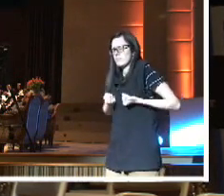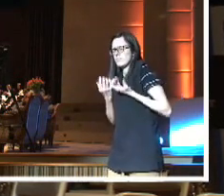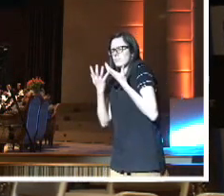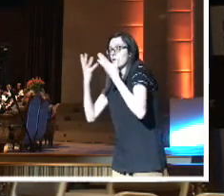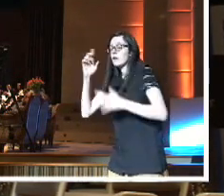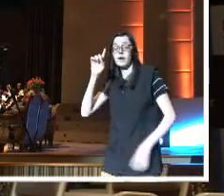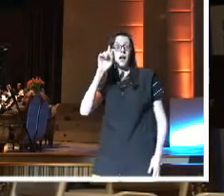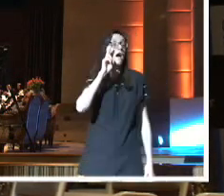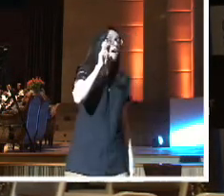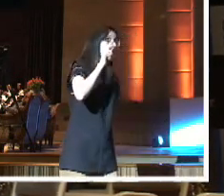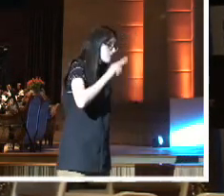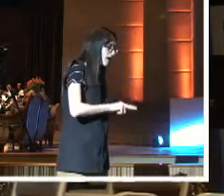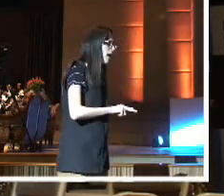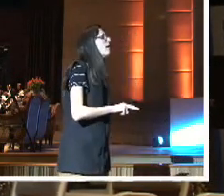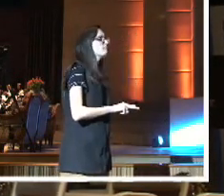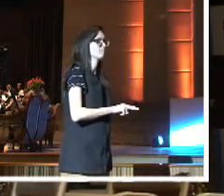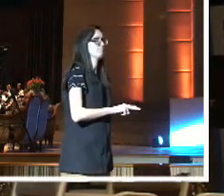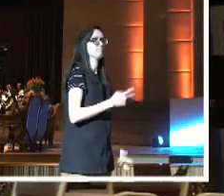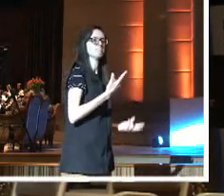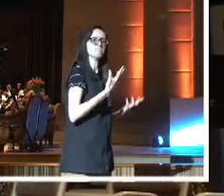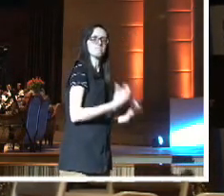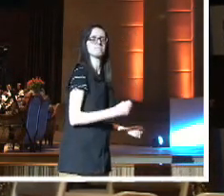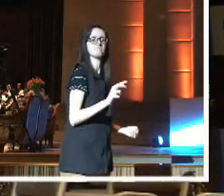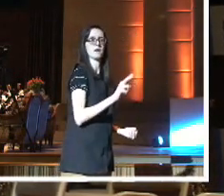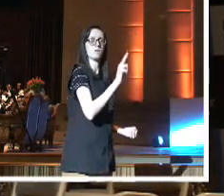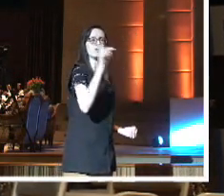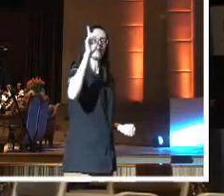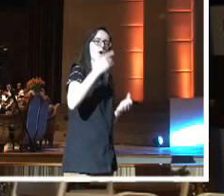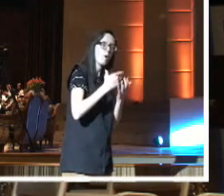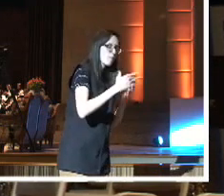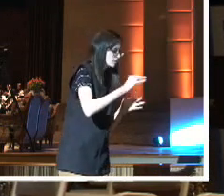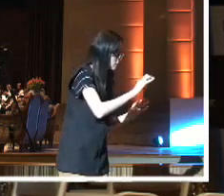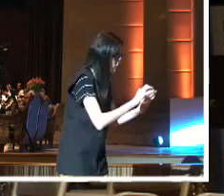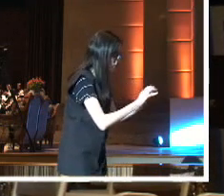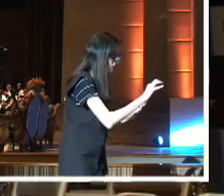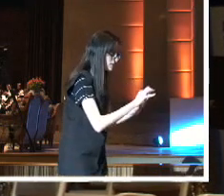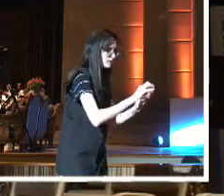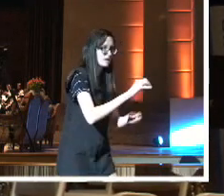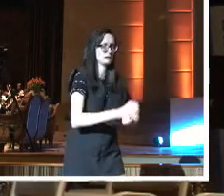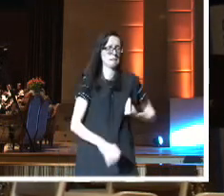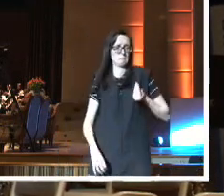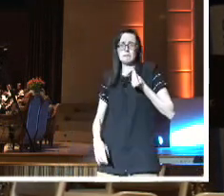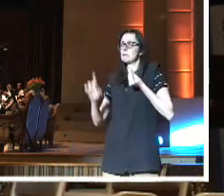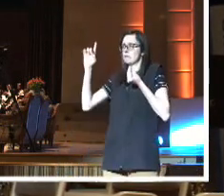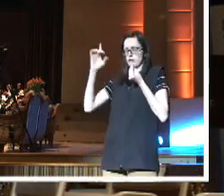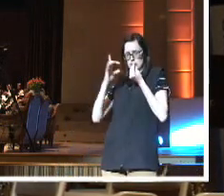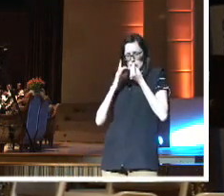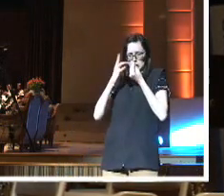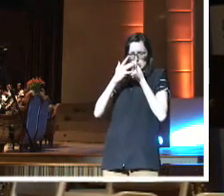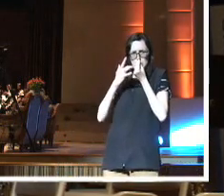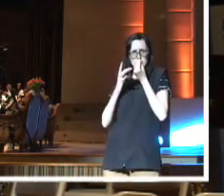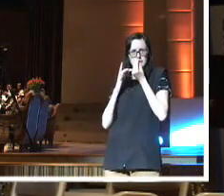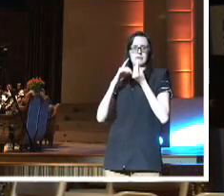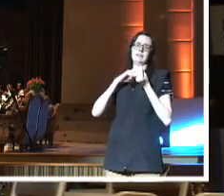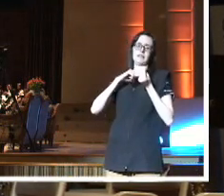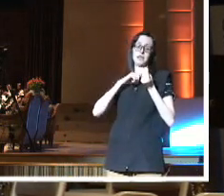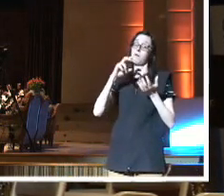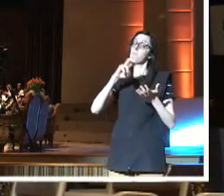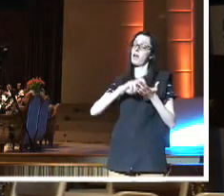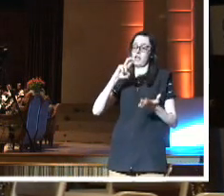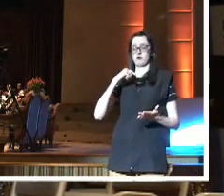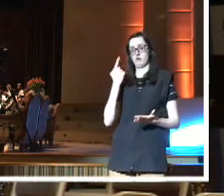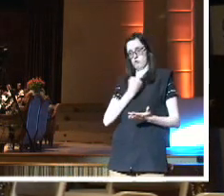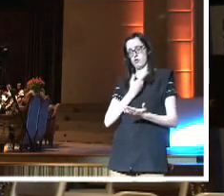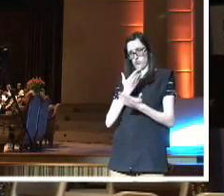valor. E Deus mesmo começa a lidar com a nossa vida. E foi isso que nós aprendemos hoje de manhã. Depois,